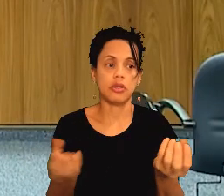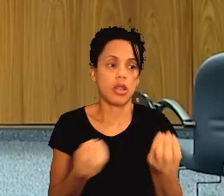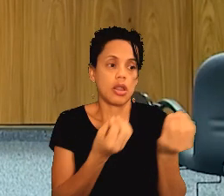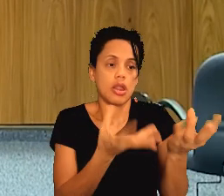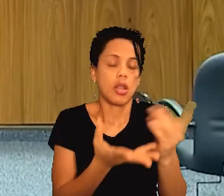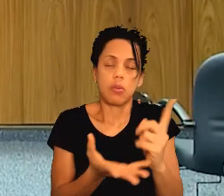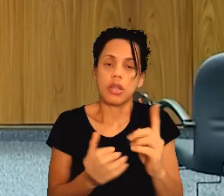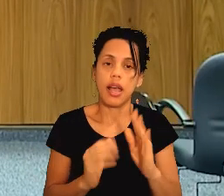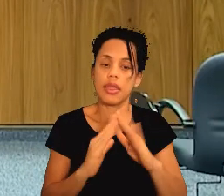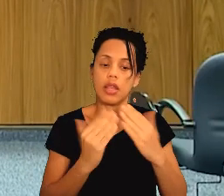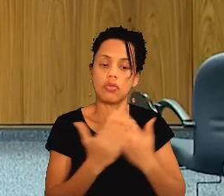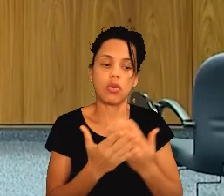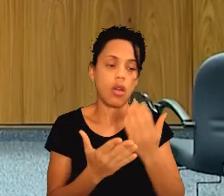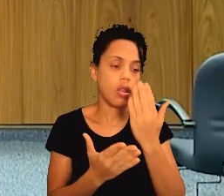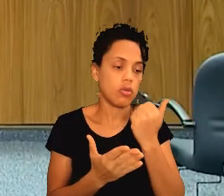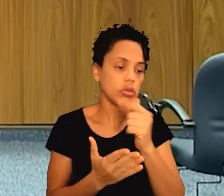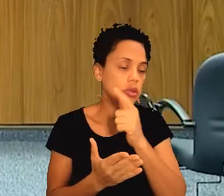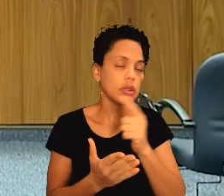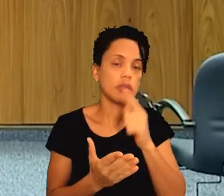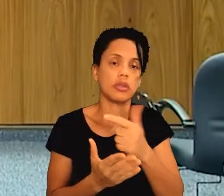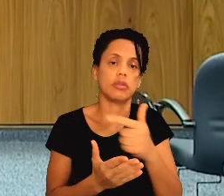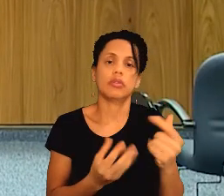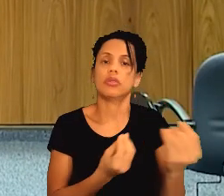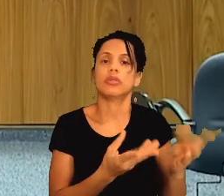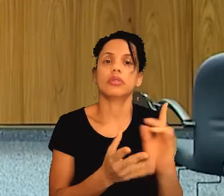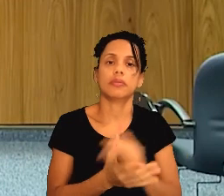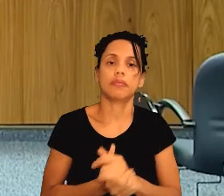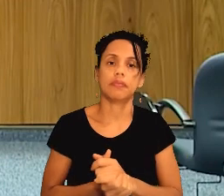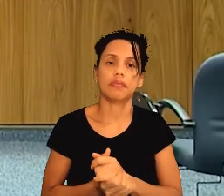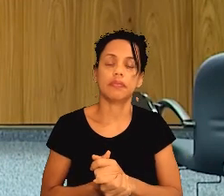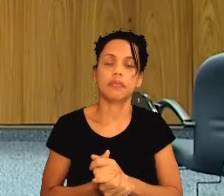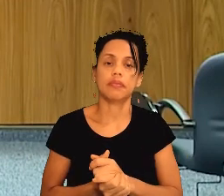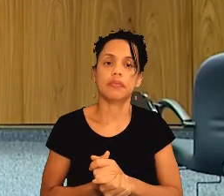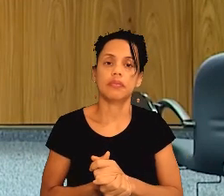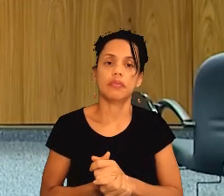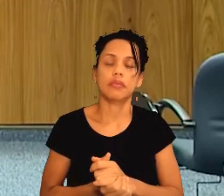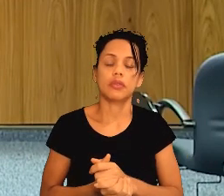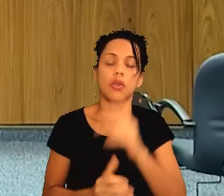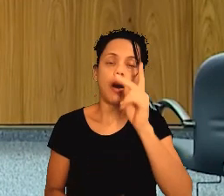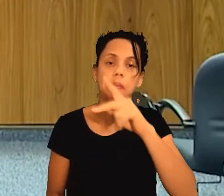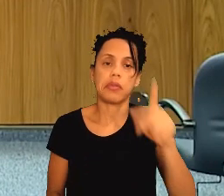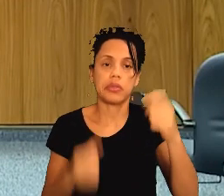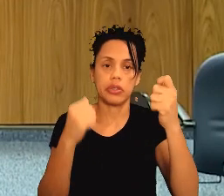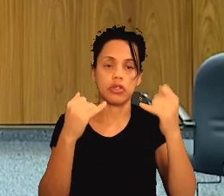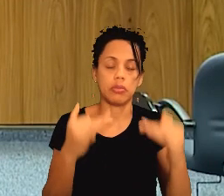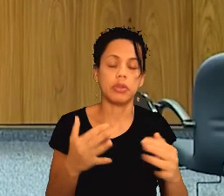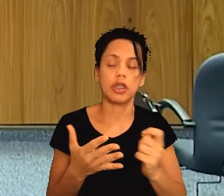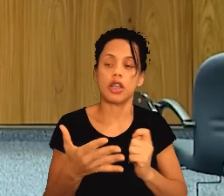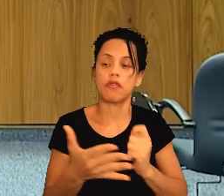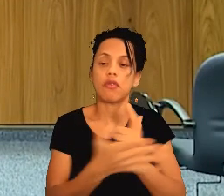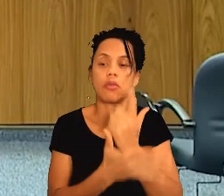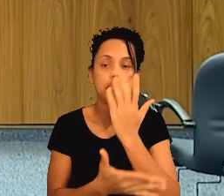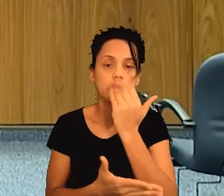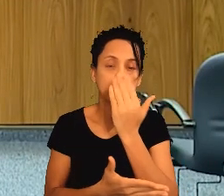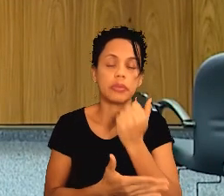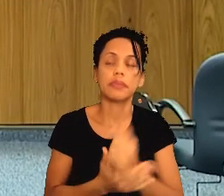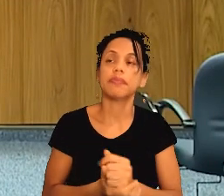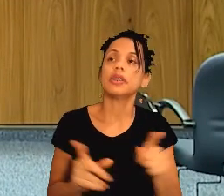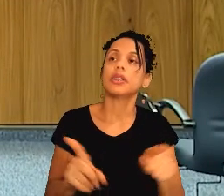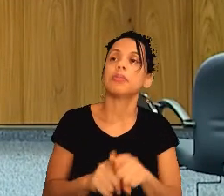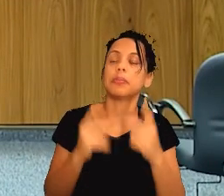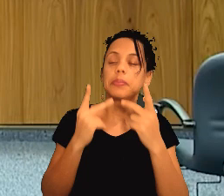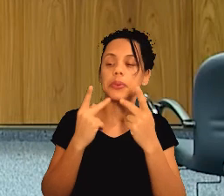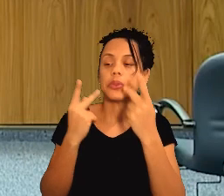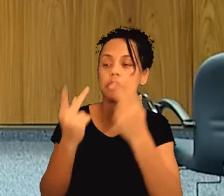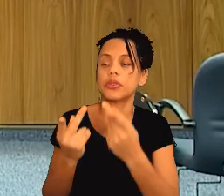recusam. E uma professora da universidade me contou que ela foi comprar uma comida que ia levar para ela e para uns índios